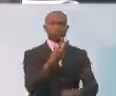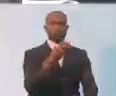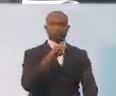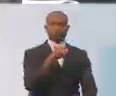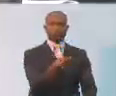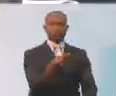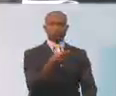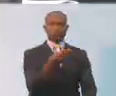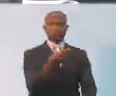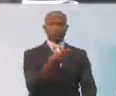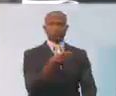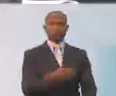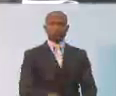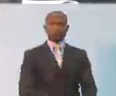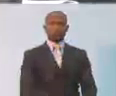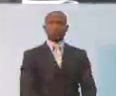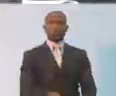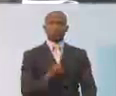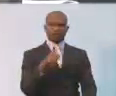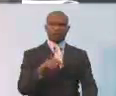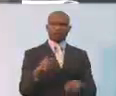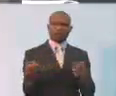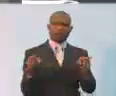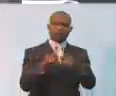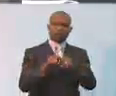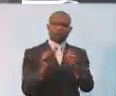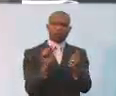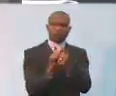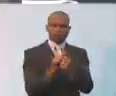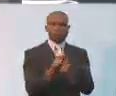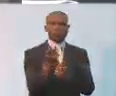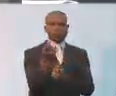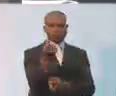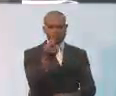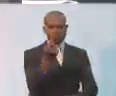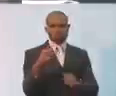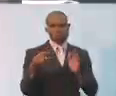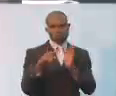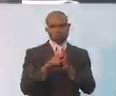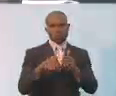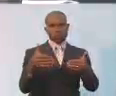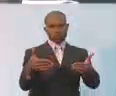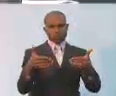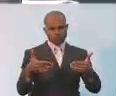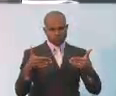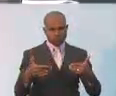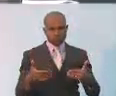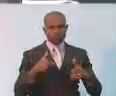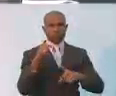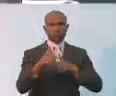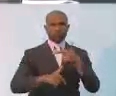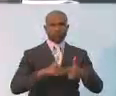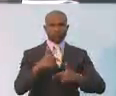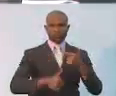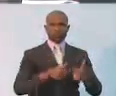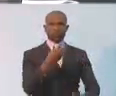milhões. O CIET, gente, são recursos vinculados. Desse recurso que vem do Ministério do Trabalho,